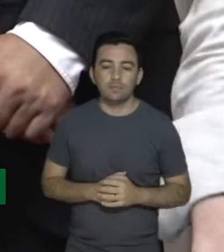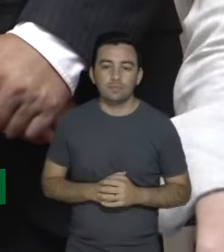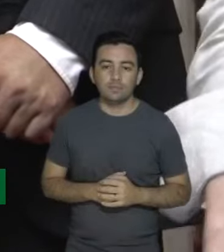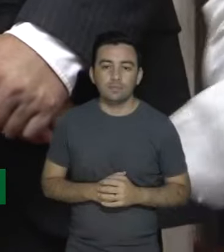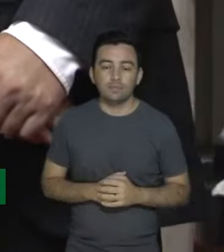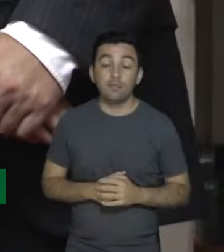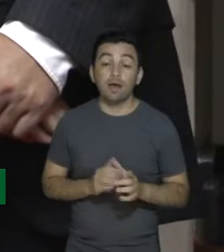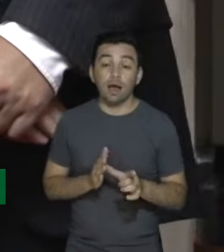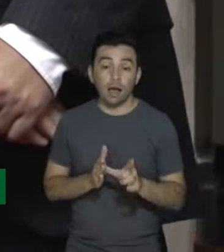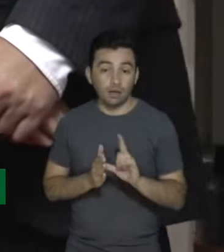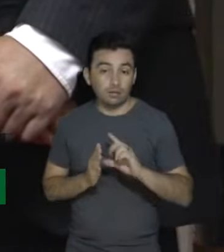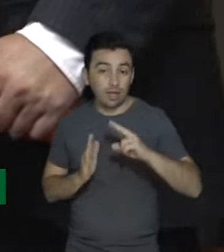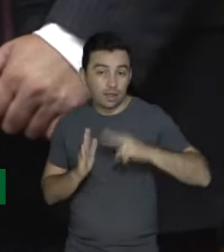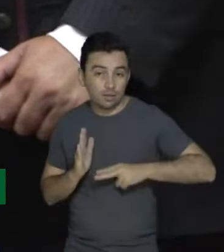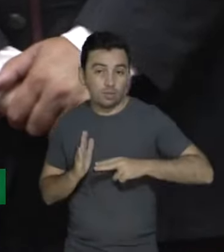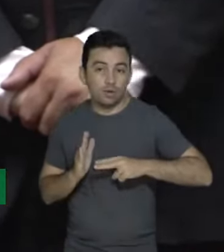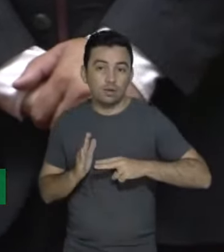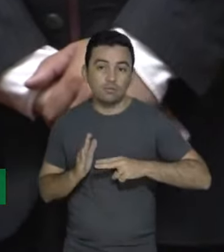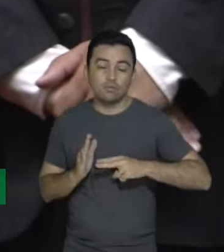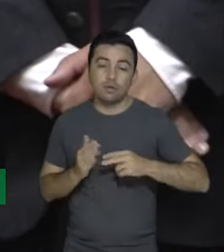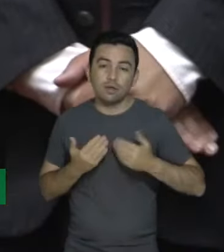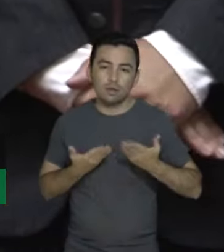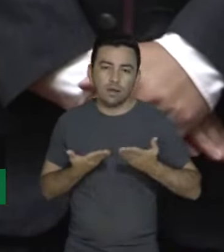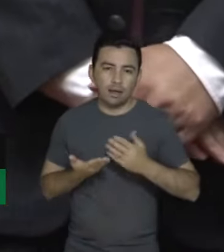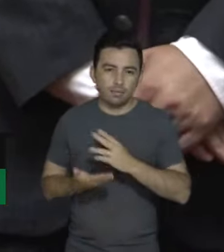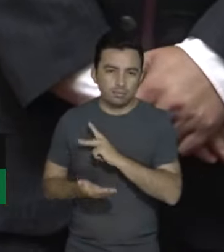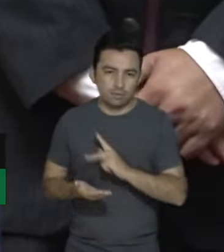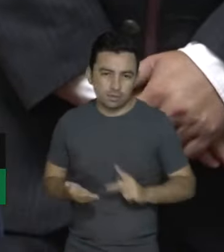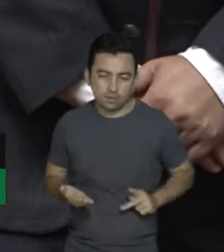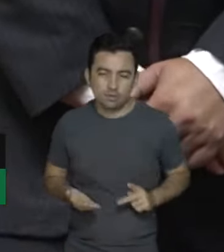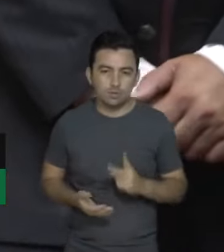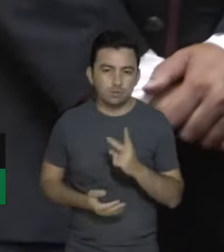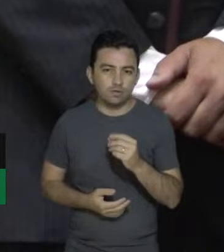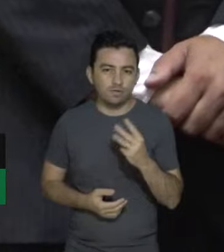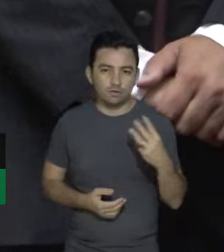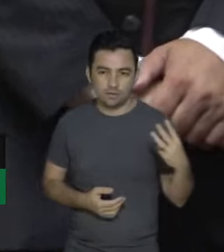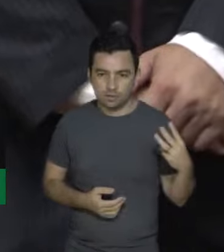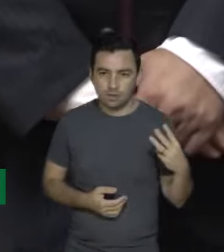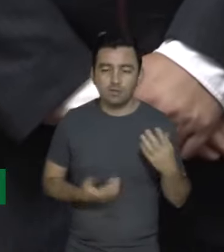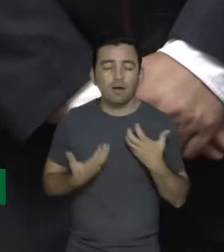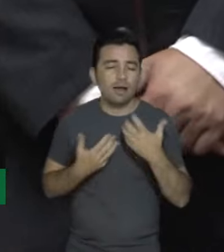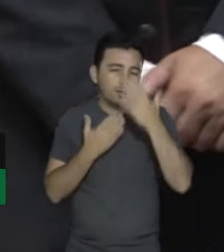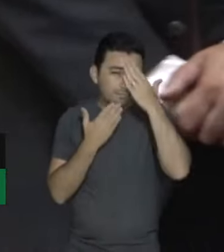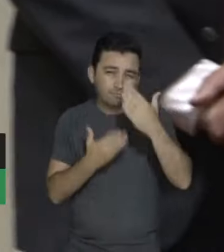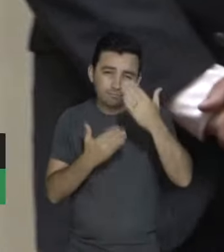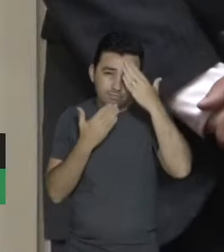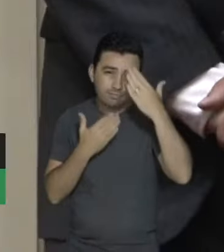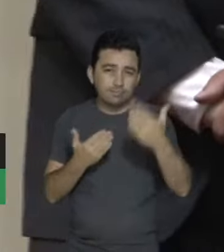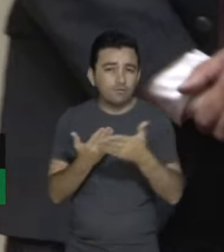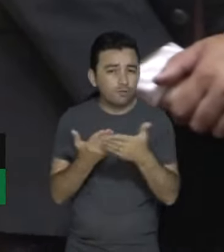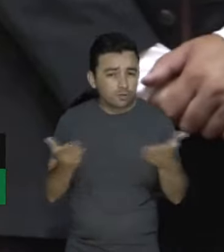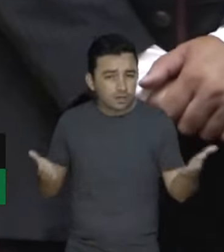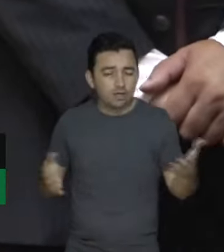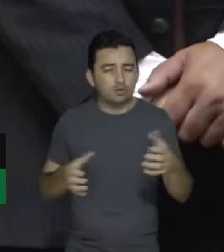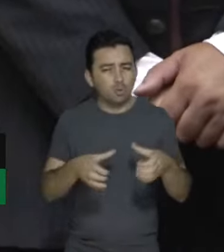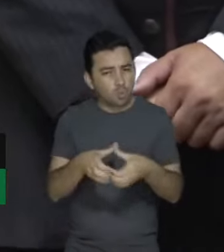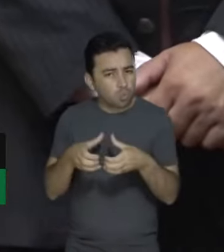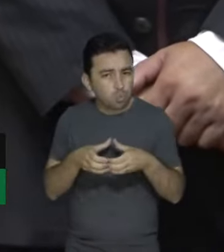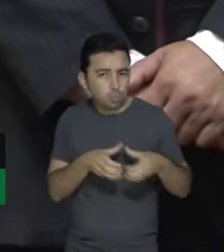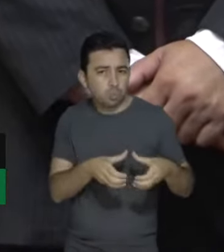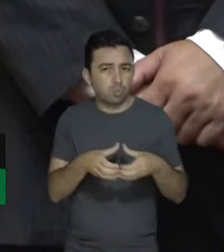antes de fazer a leitura do ato da presidência 24 DL de 2023 quero agradecer a todos os senhores líderes dos blocos e das bancadas